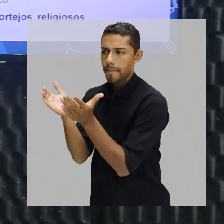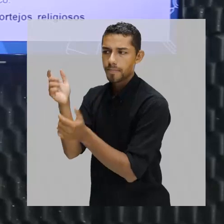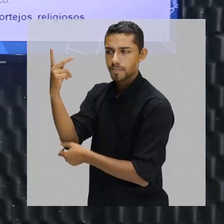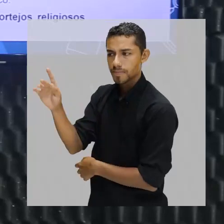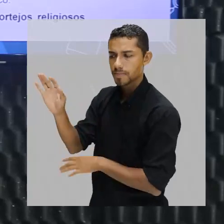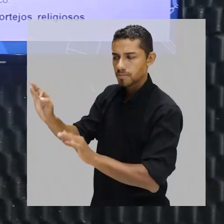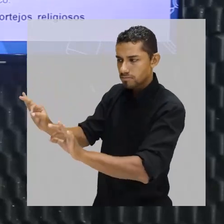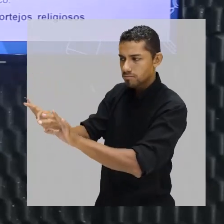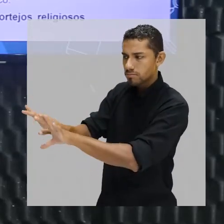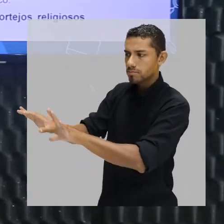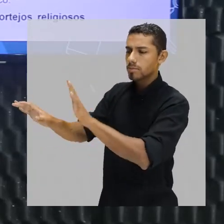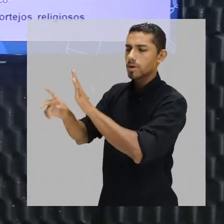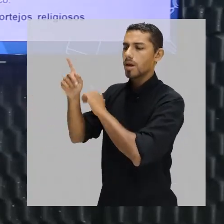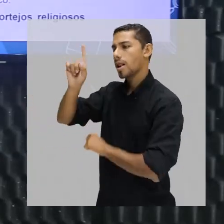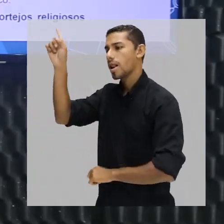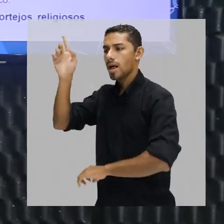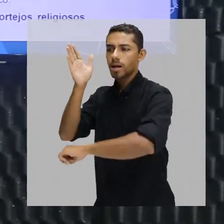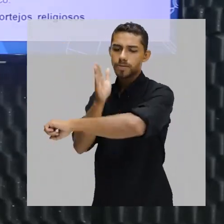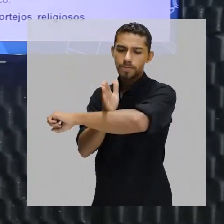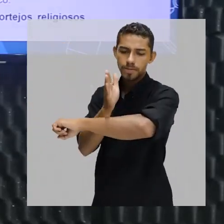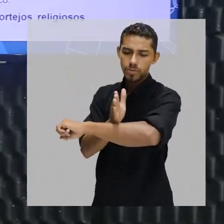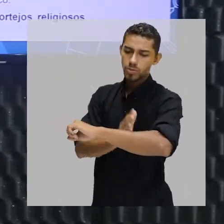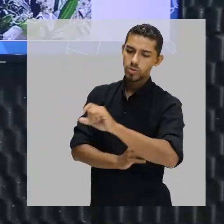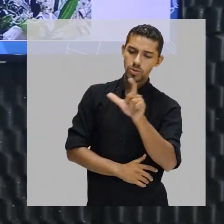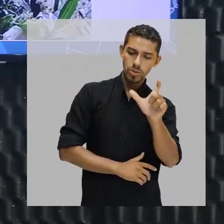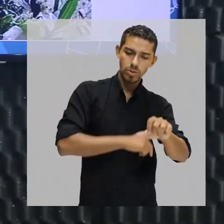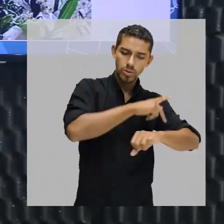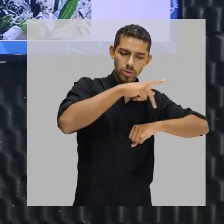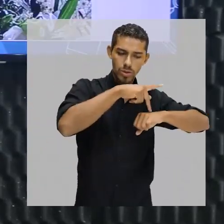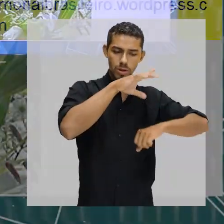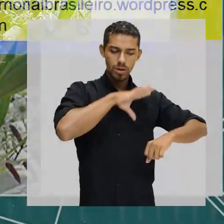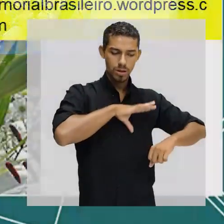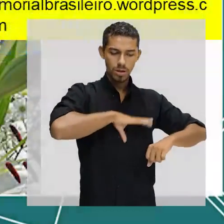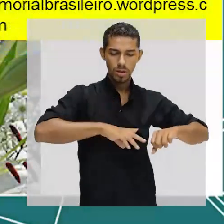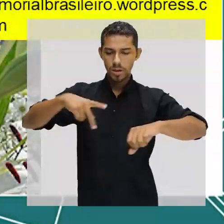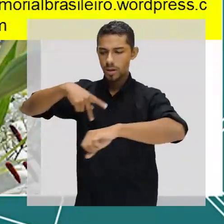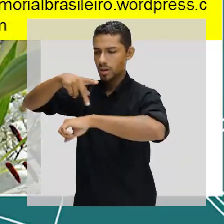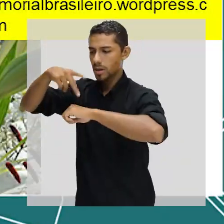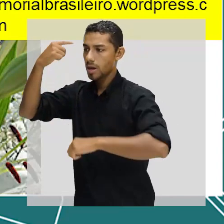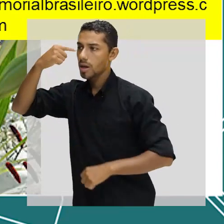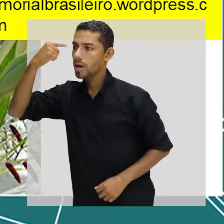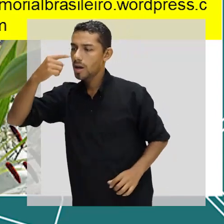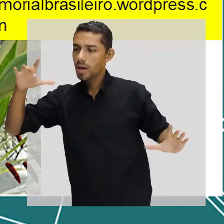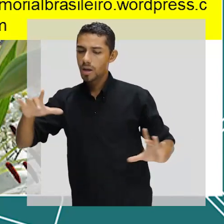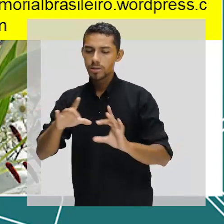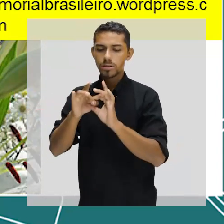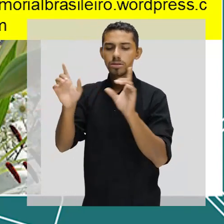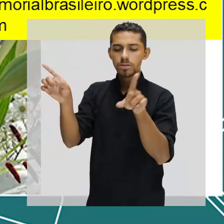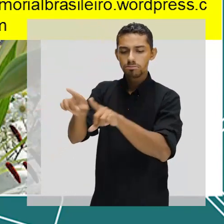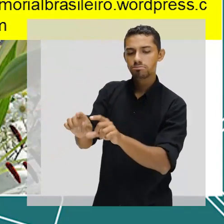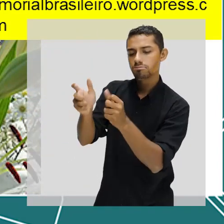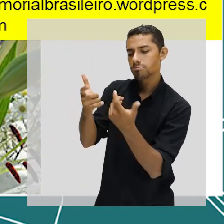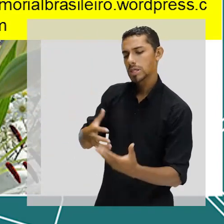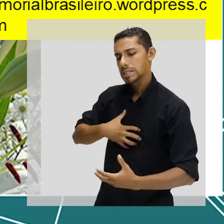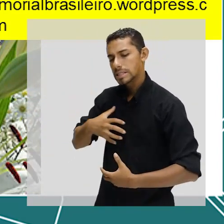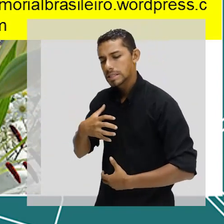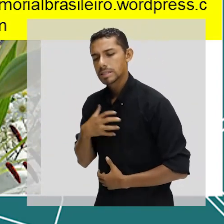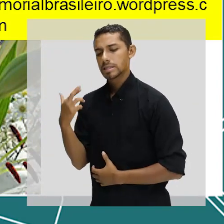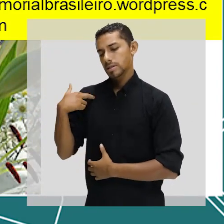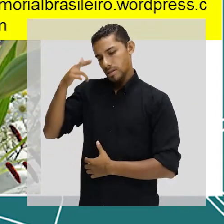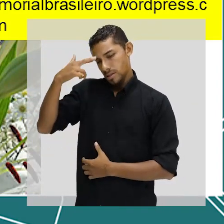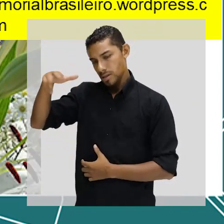são lá da Idade Média entre Portugal e Espanha. Alguns deles chegaram aqui. Adornos e oferendas religiosas que estão presentes